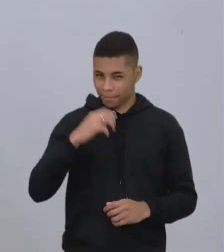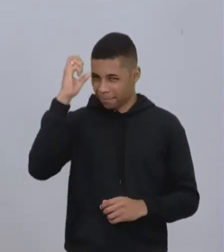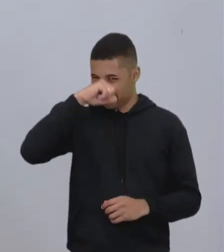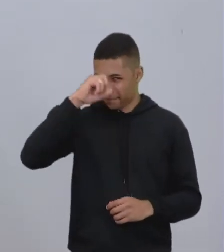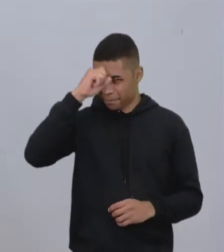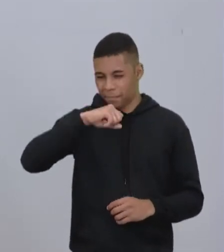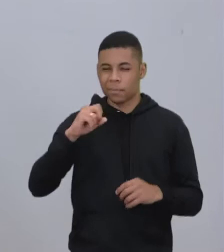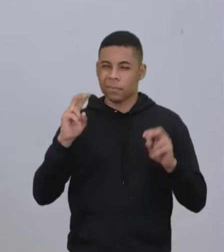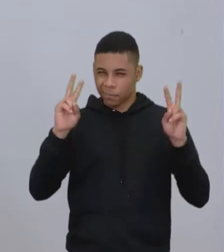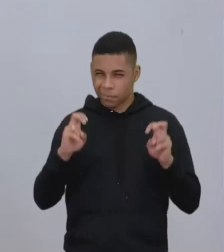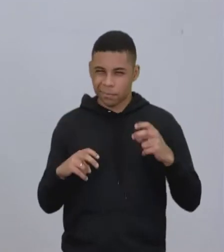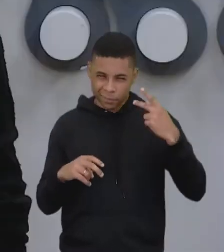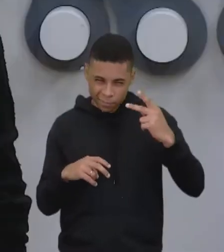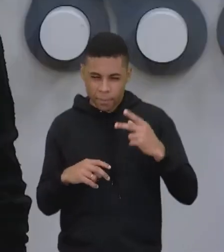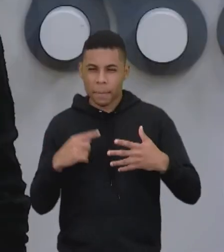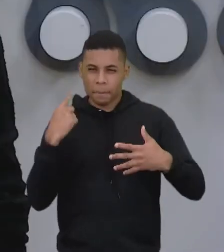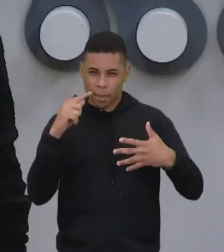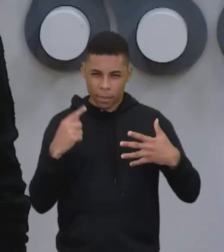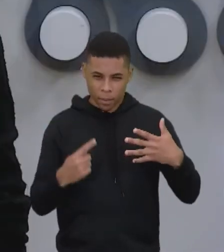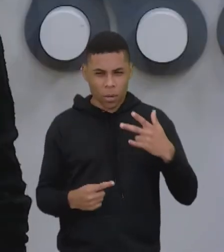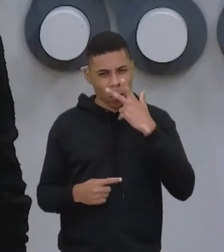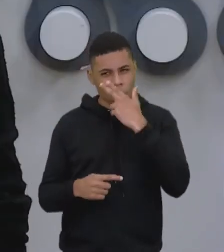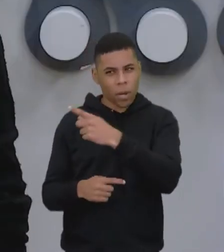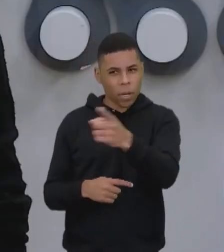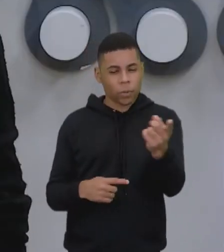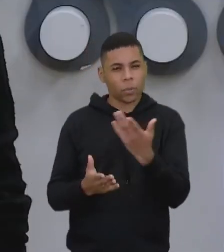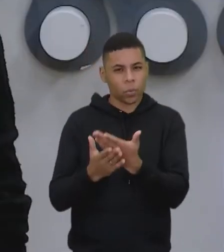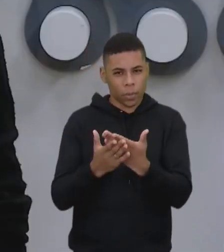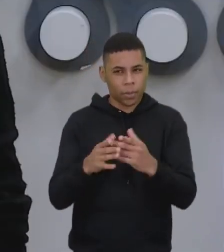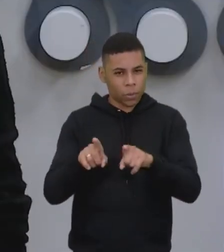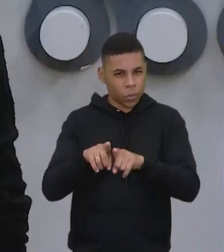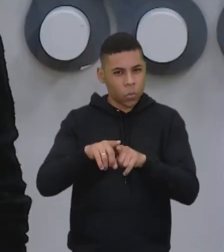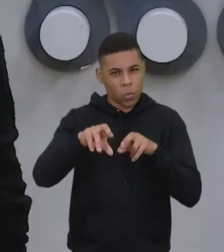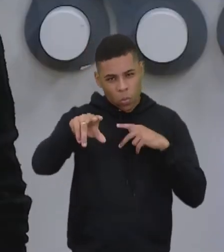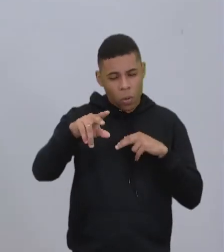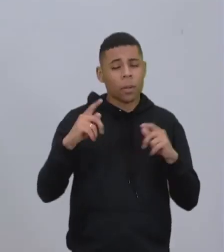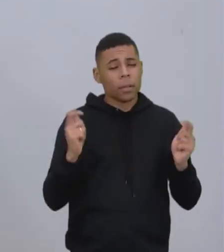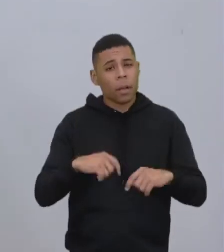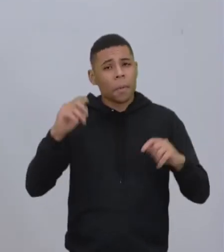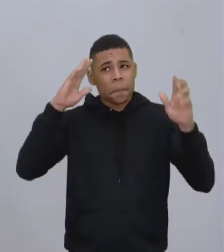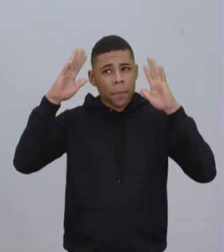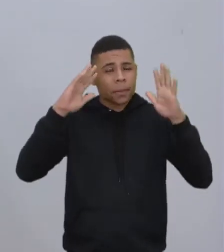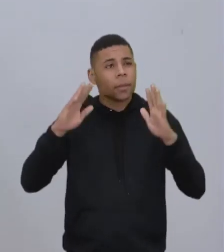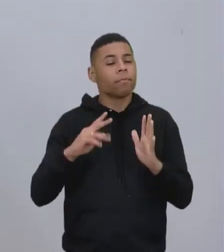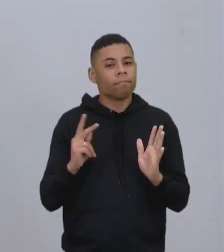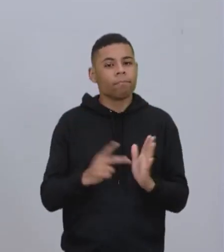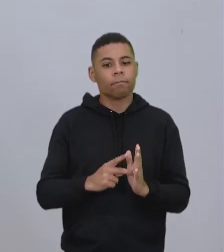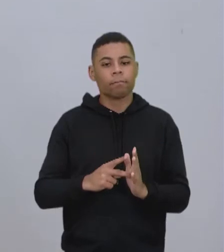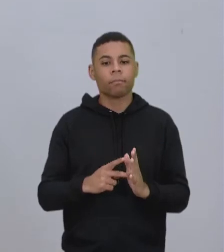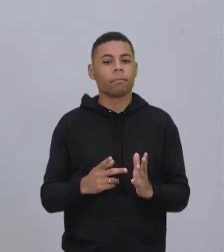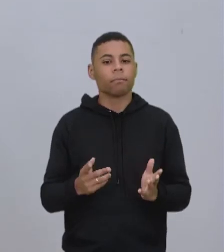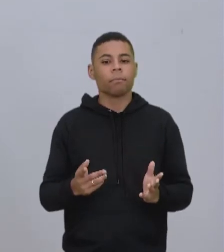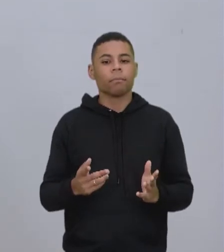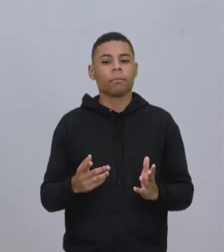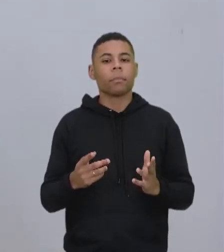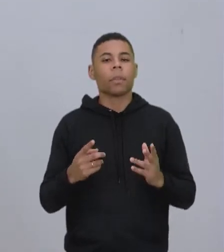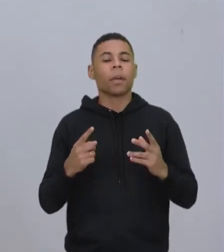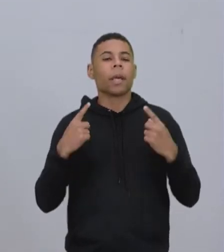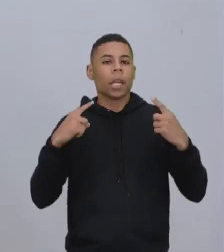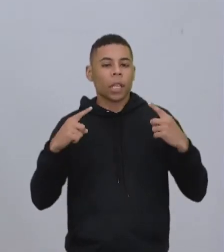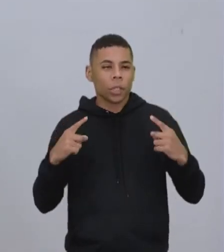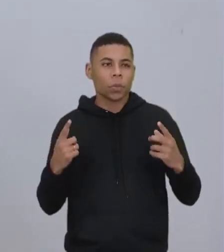com relação a esse componente, acredito dos estudantes também, é que a gente começa a ter um pensamento realmente